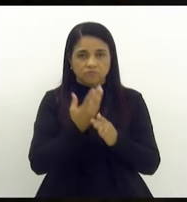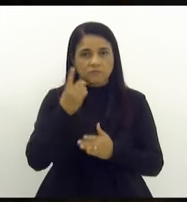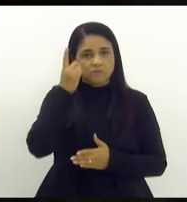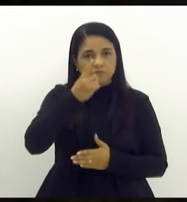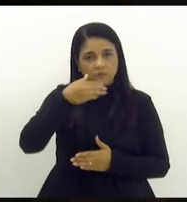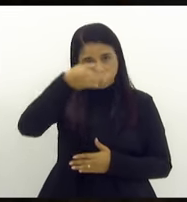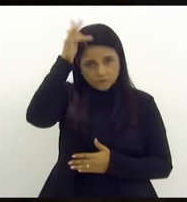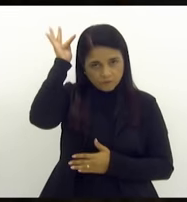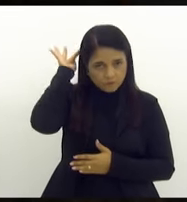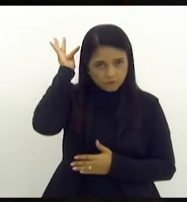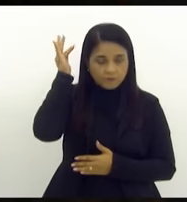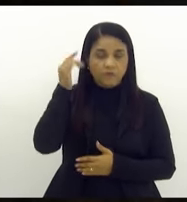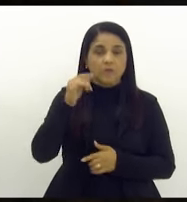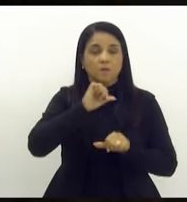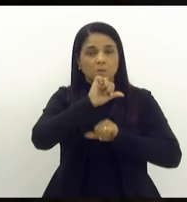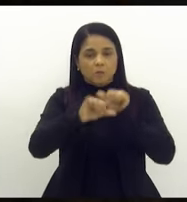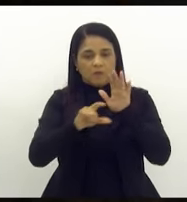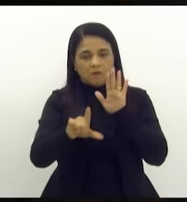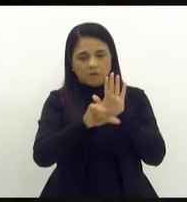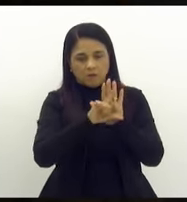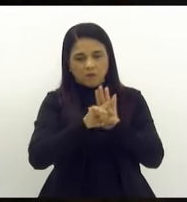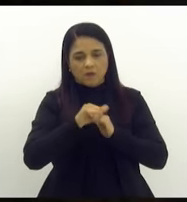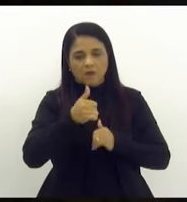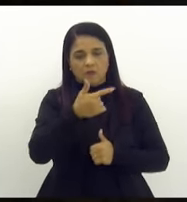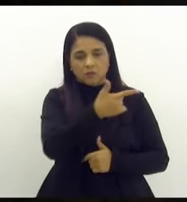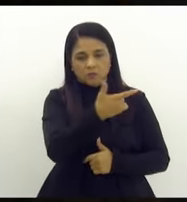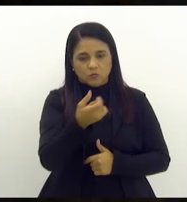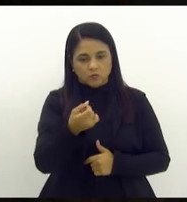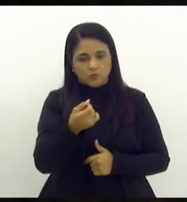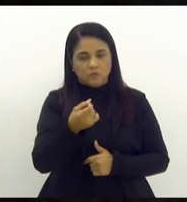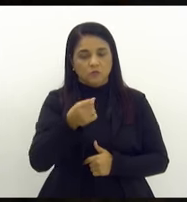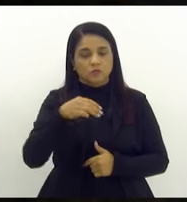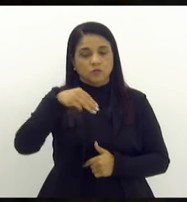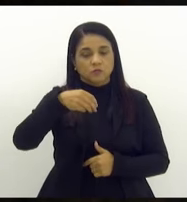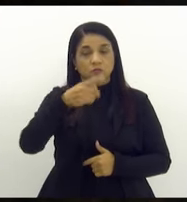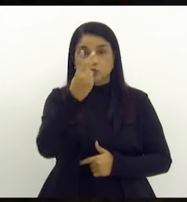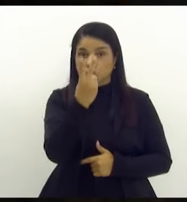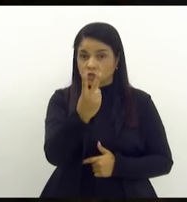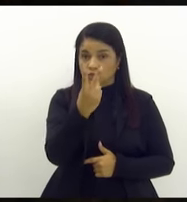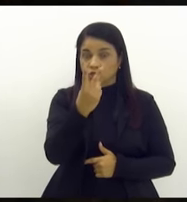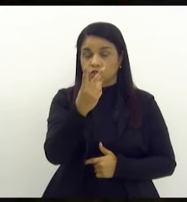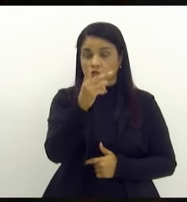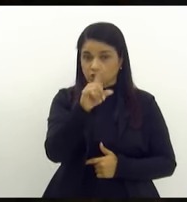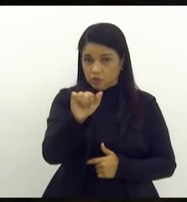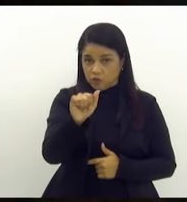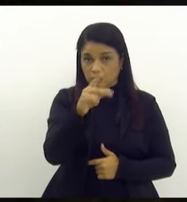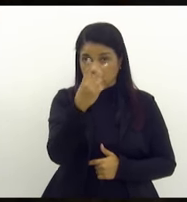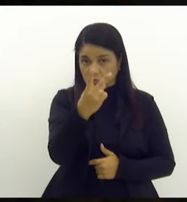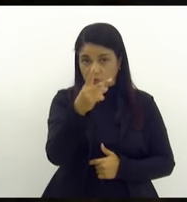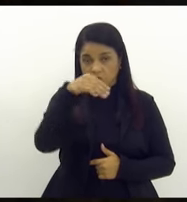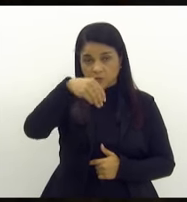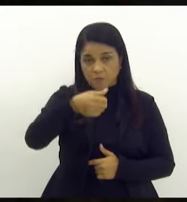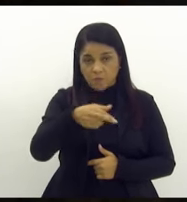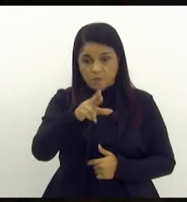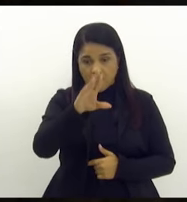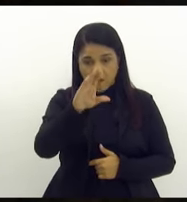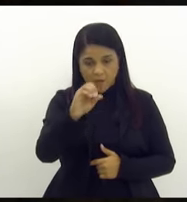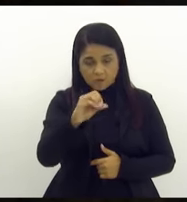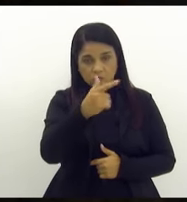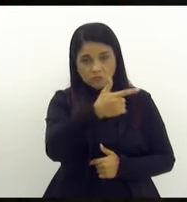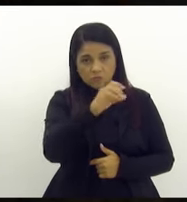Pacheco que altera a lei complementar número 200 de 2 de março de 2022 e dá outras